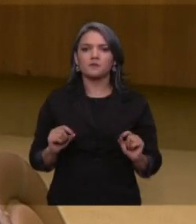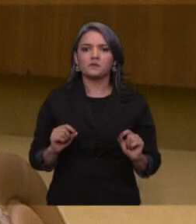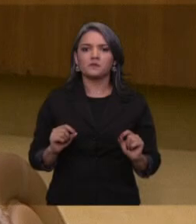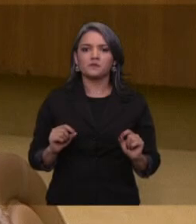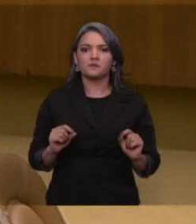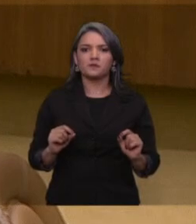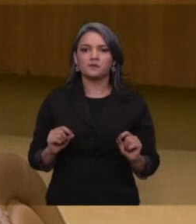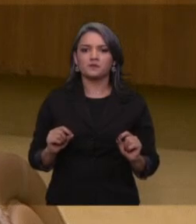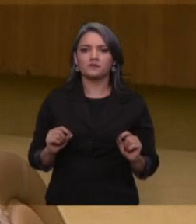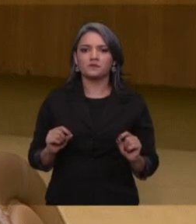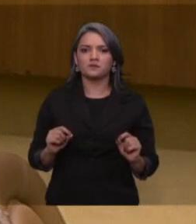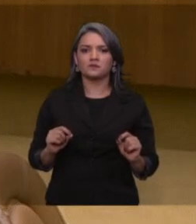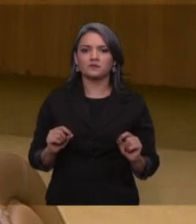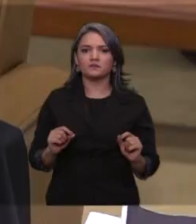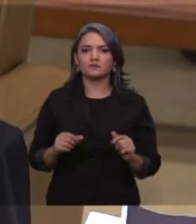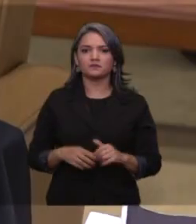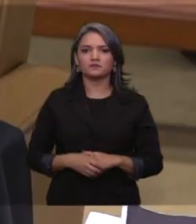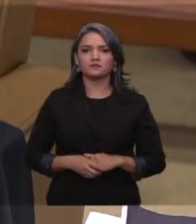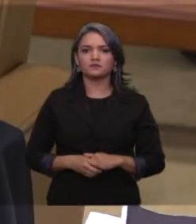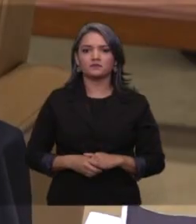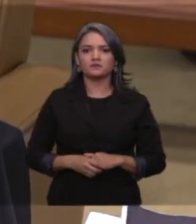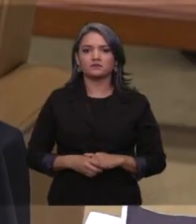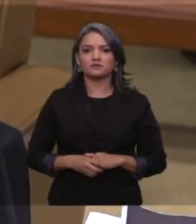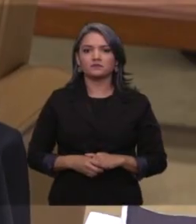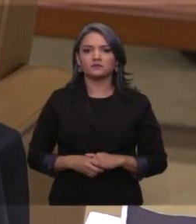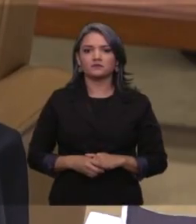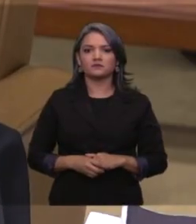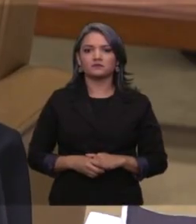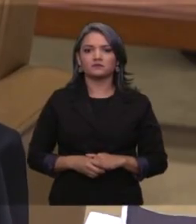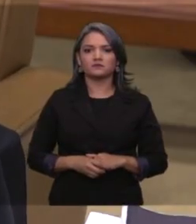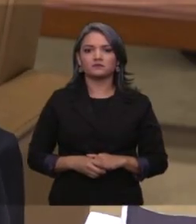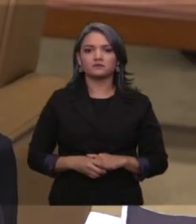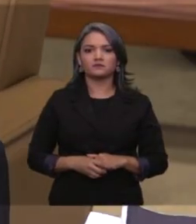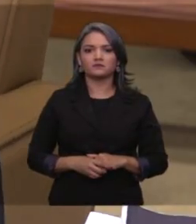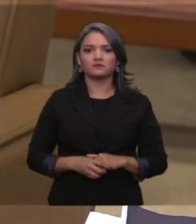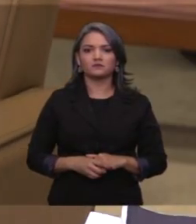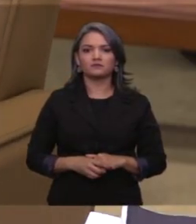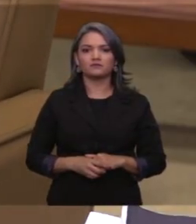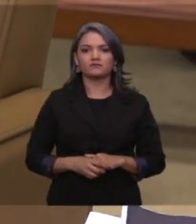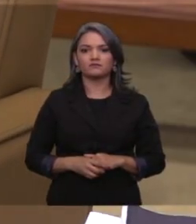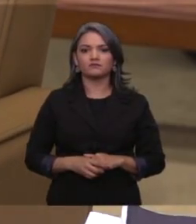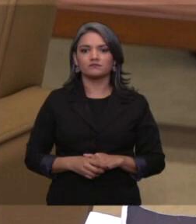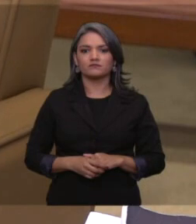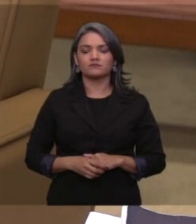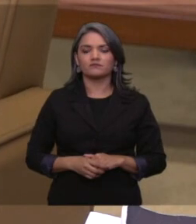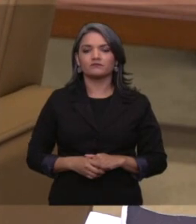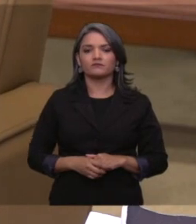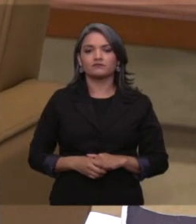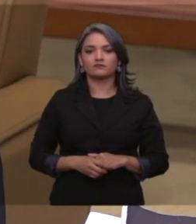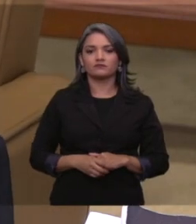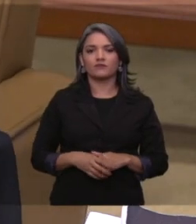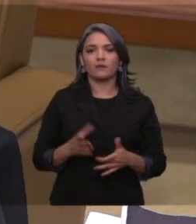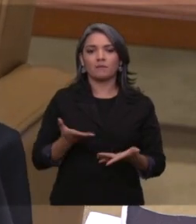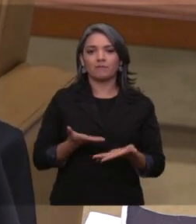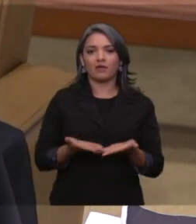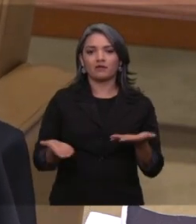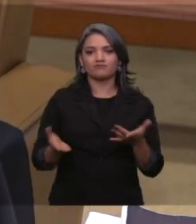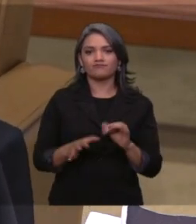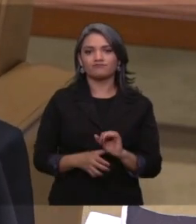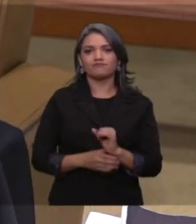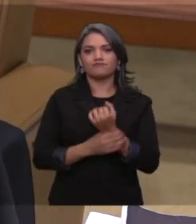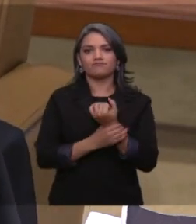resulta, ao fim e ao cabo, em mais insegurança jurídica em